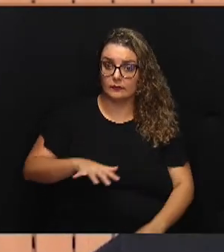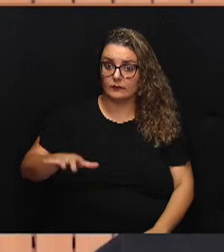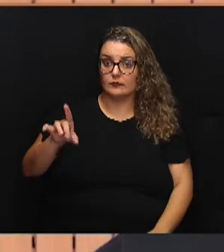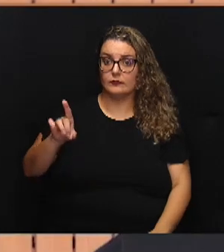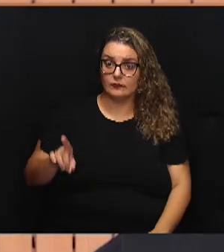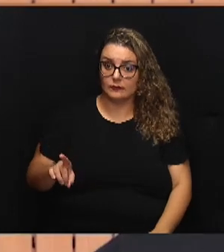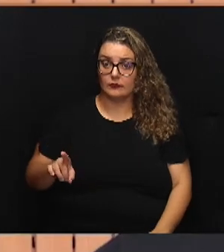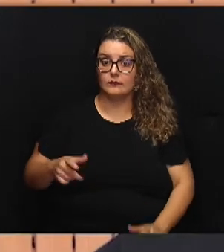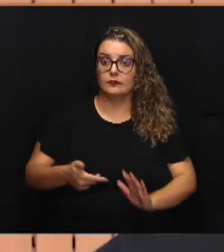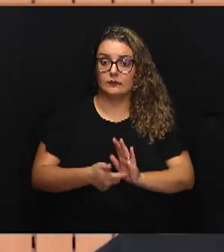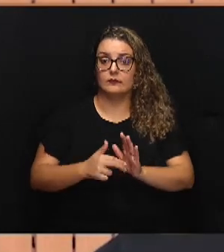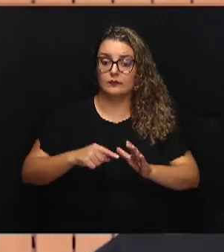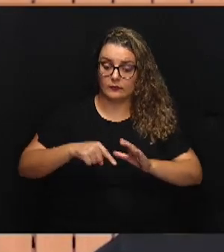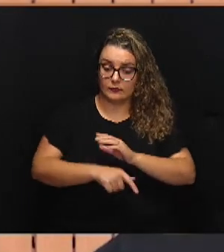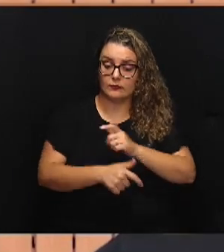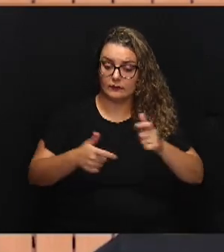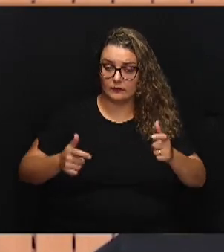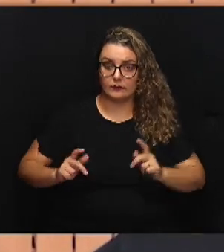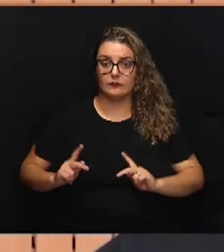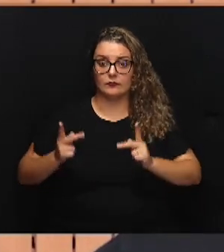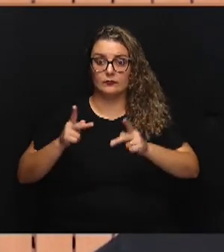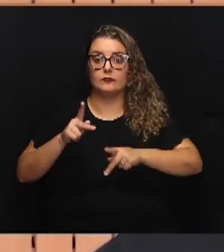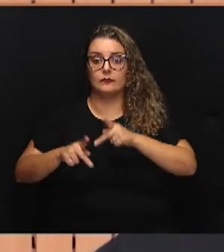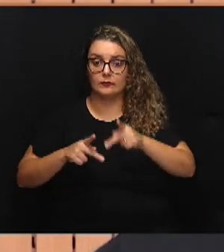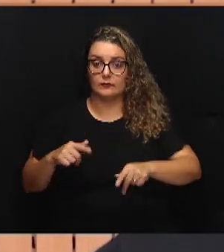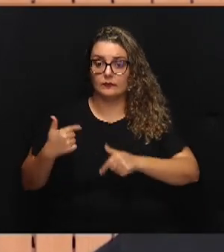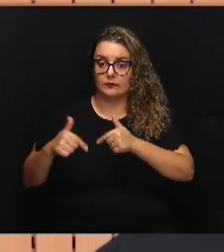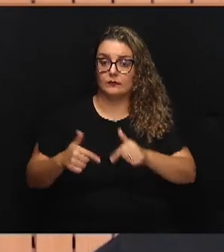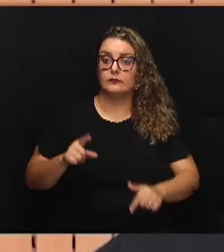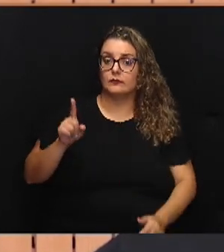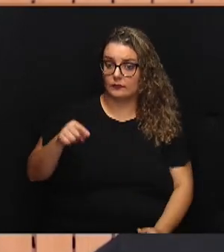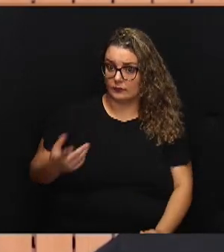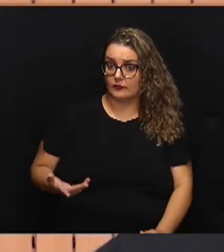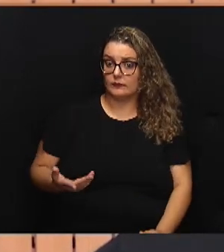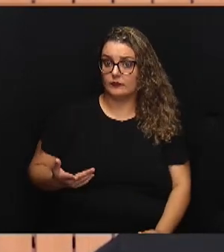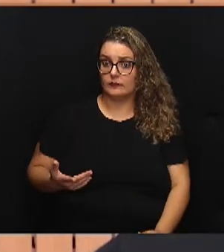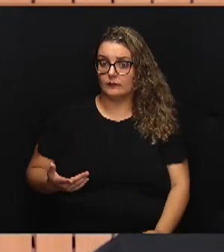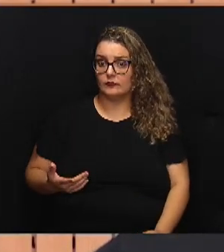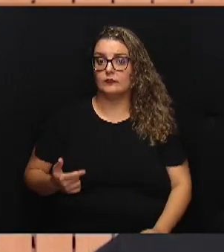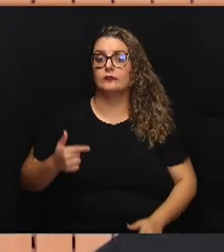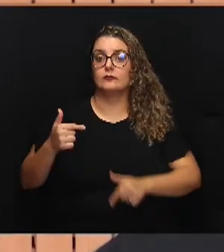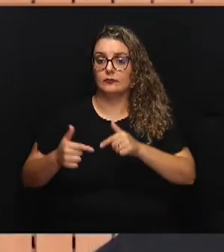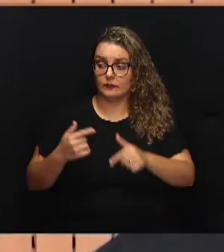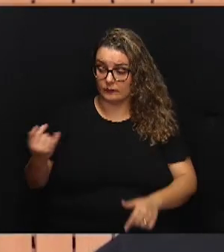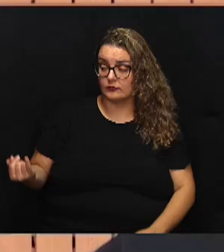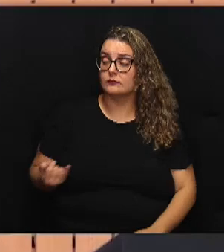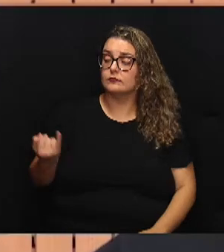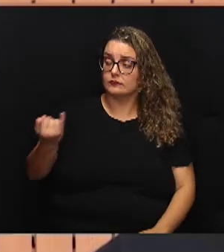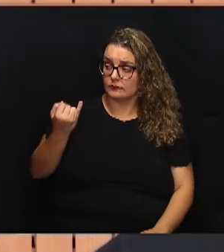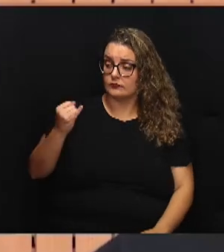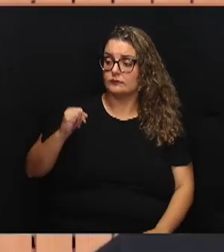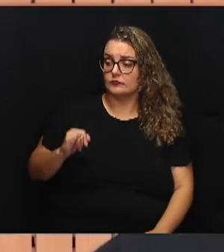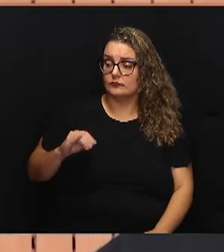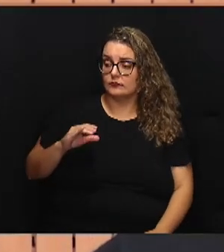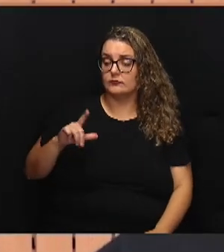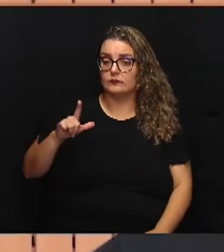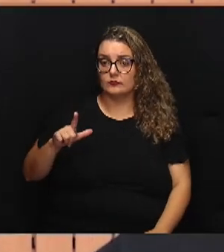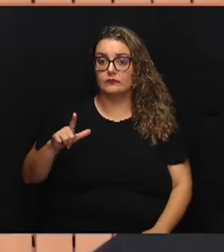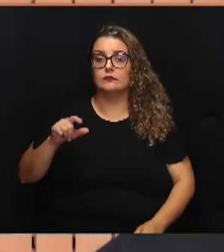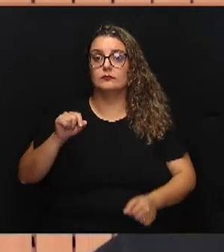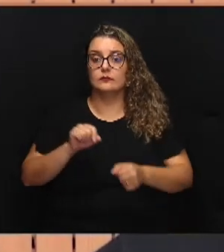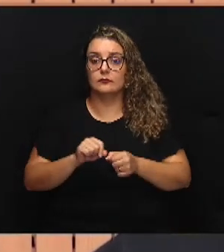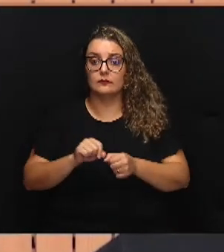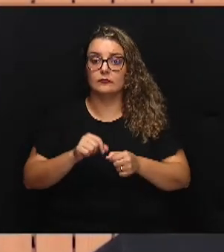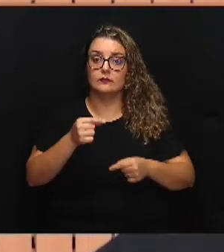no sentido de avançar nas conquistas do povo trabalhador. E aí entra o trabalho importante que o ICL tem feito de